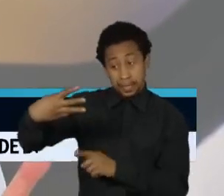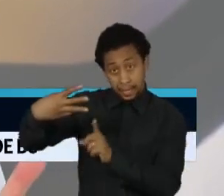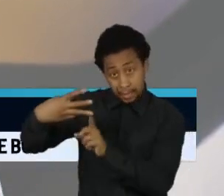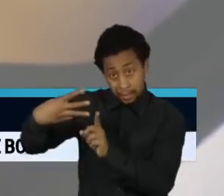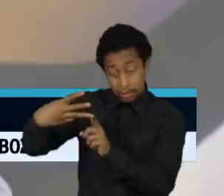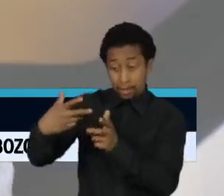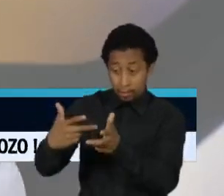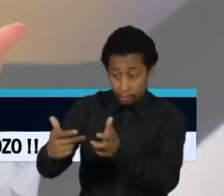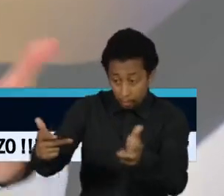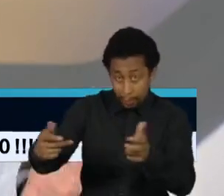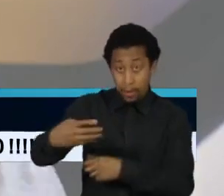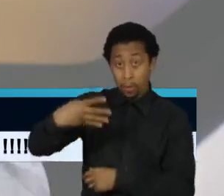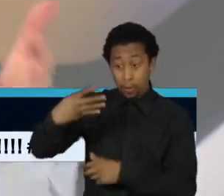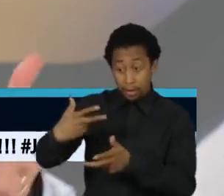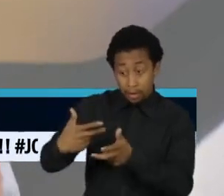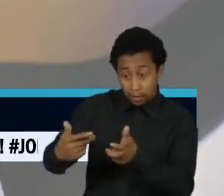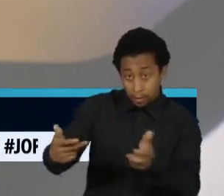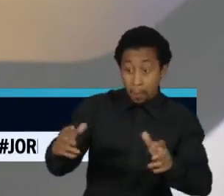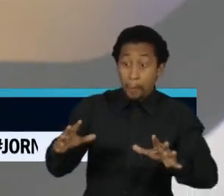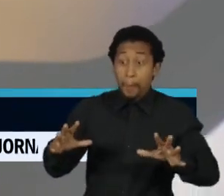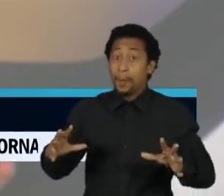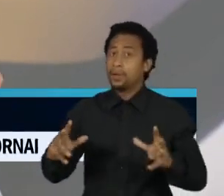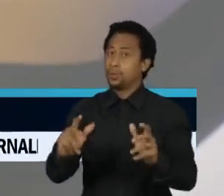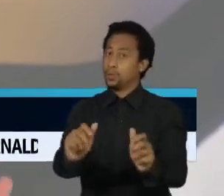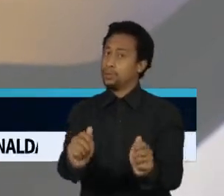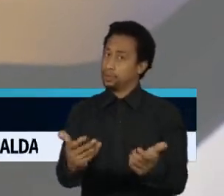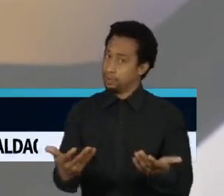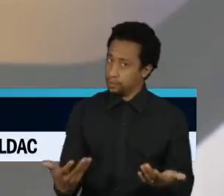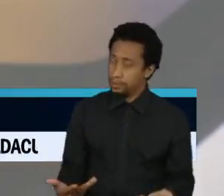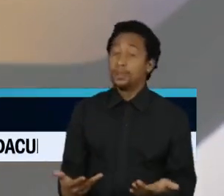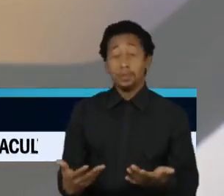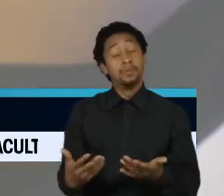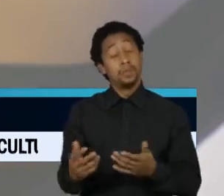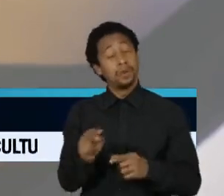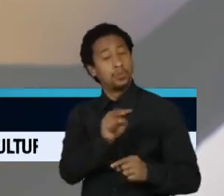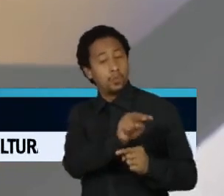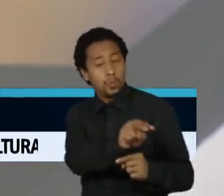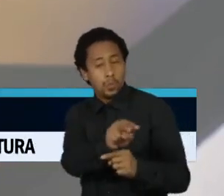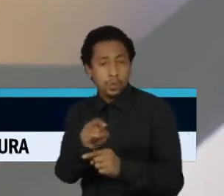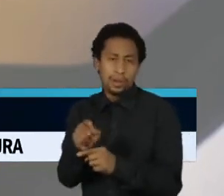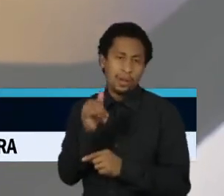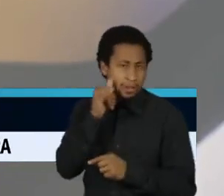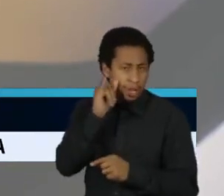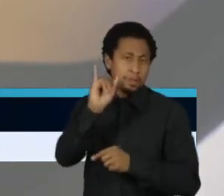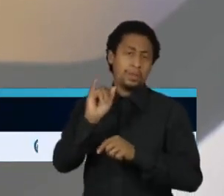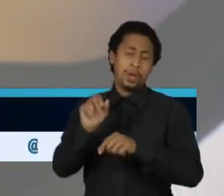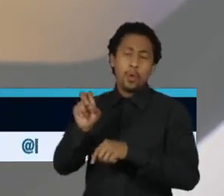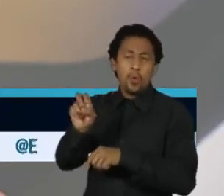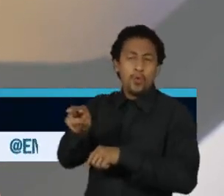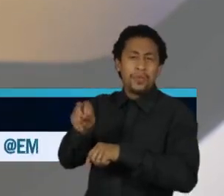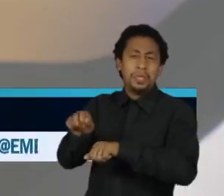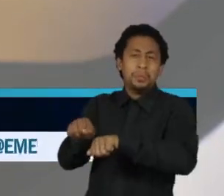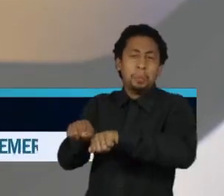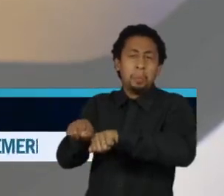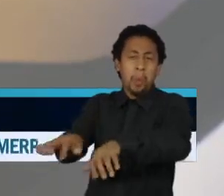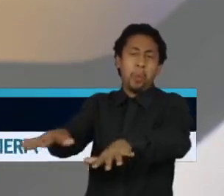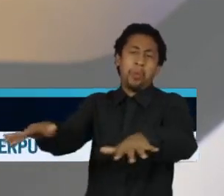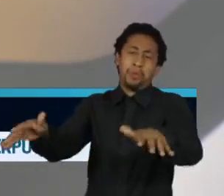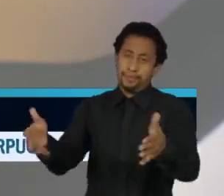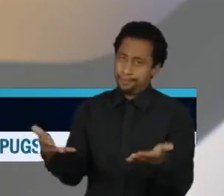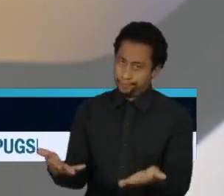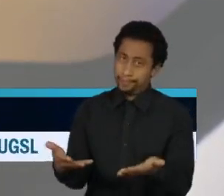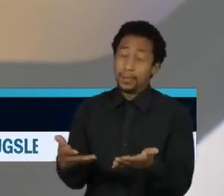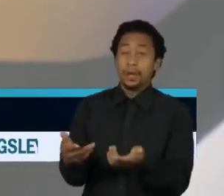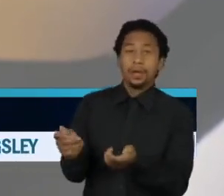todos, mas não nessa ordem necessariamente, vai bloquear um pouquinho a transmissão do vírus. E é só aí que a gente